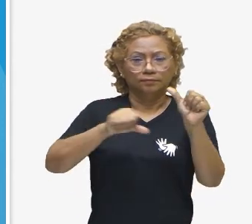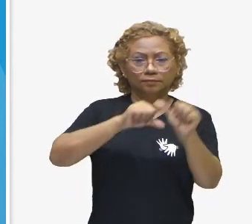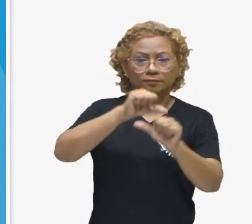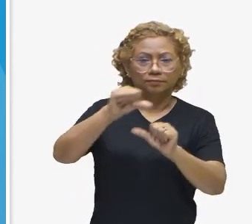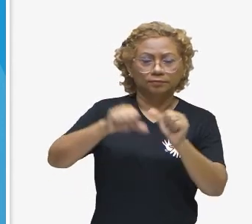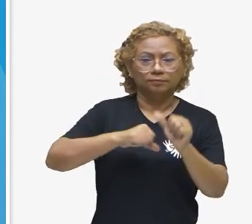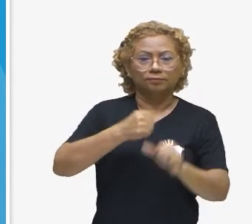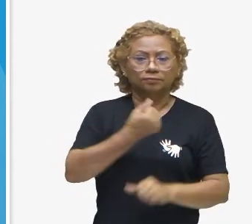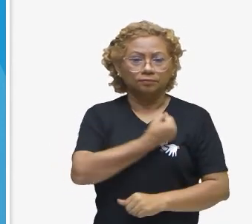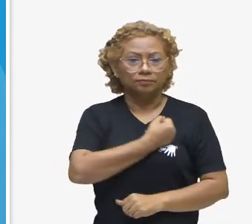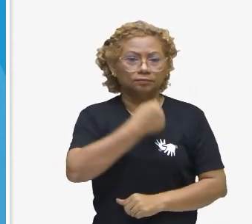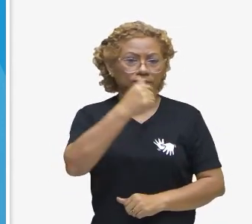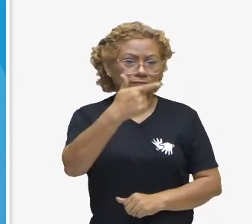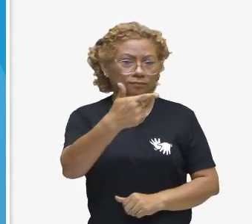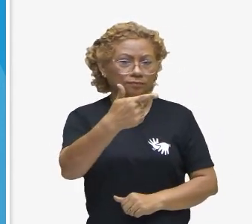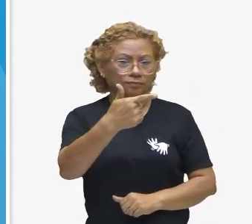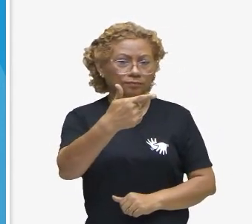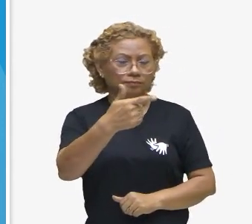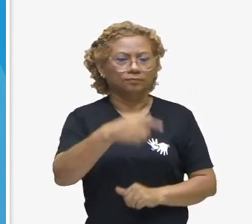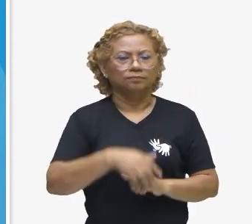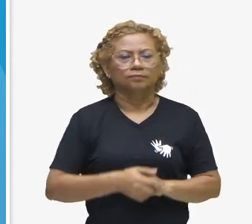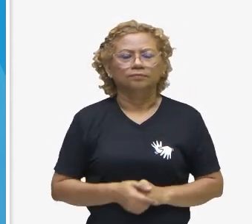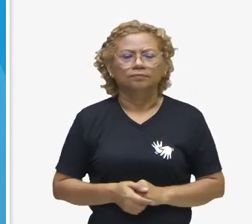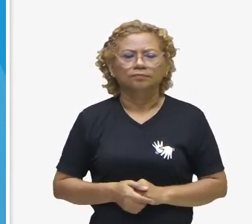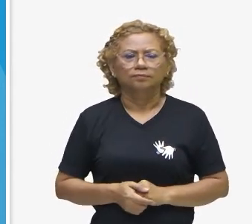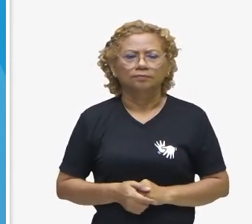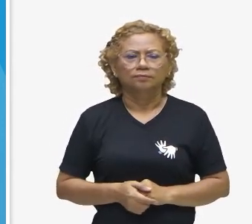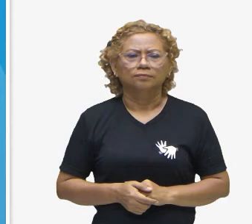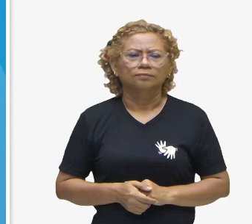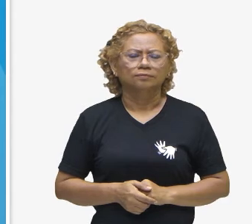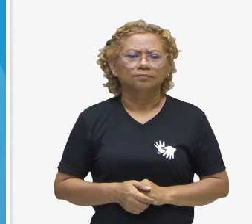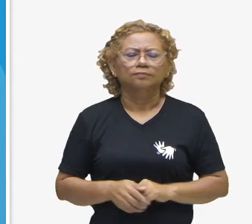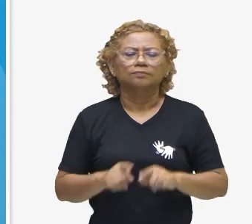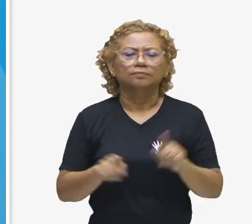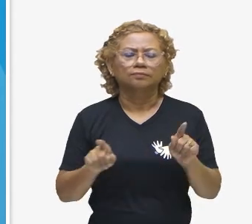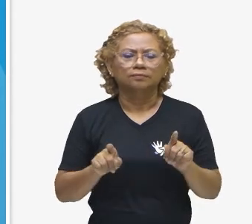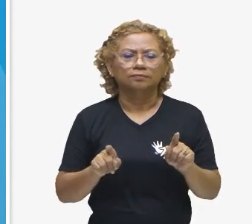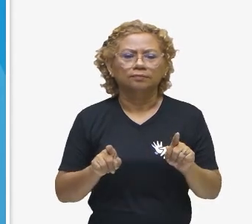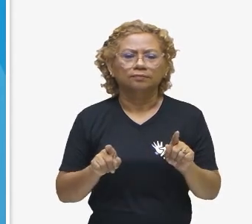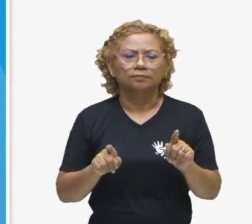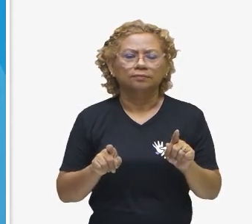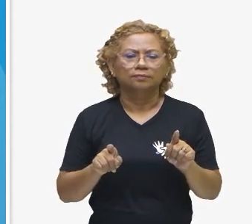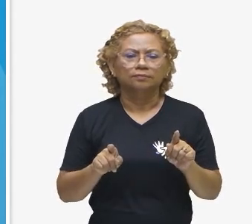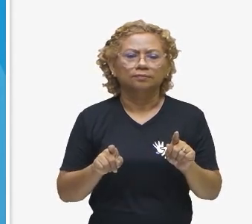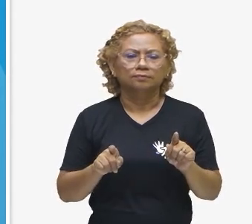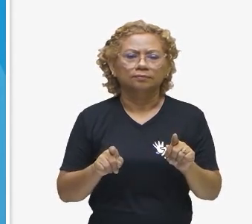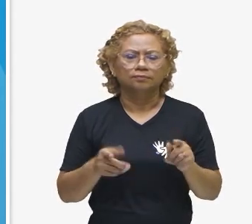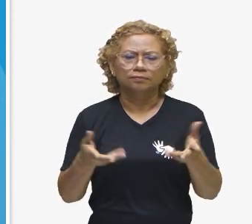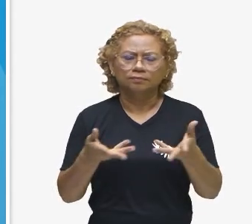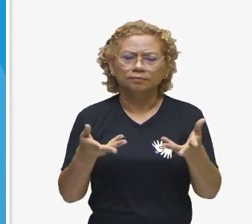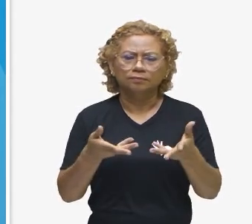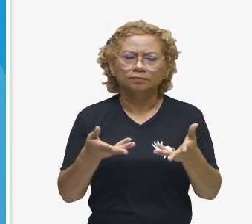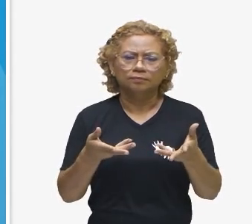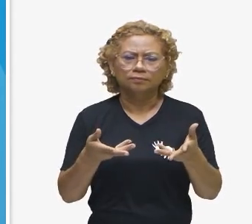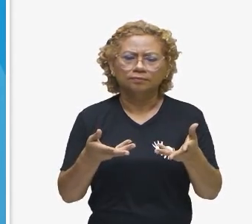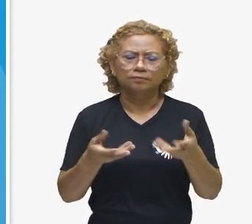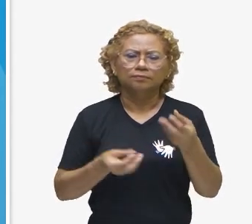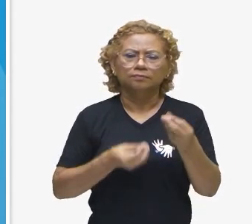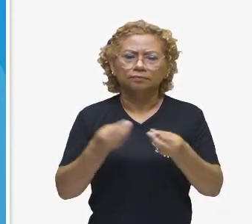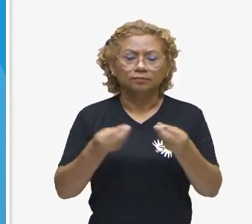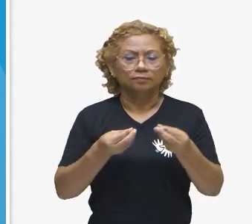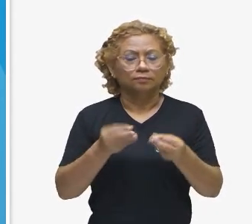da função cosseno. E o que esse coeficiente fez? Ele aumentou a